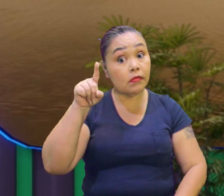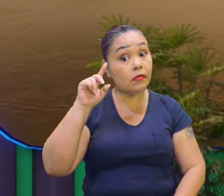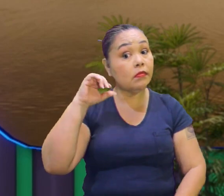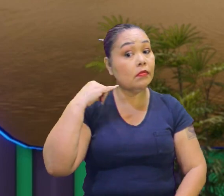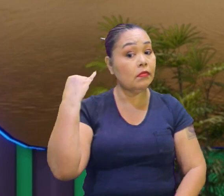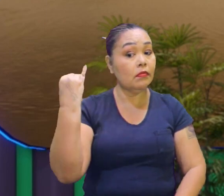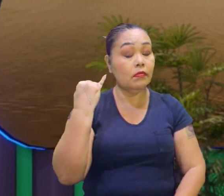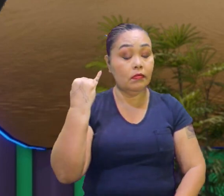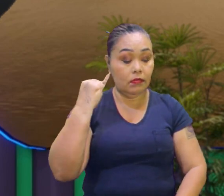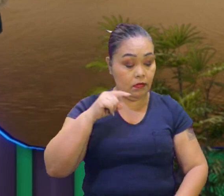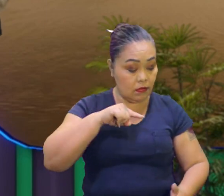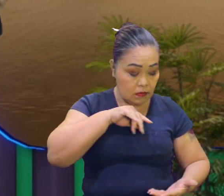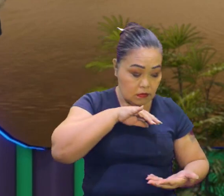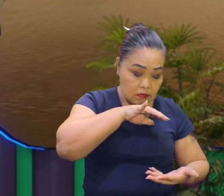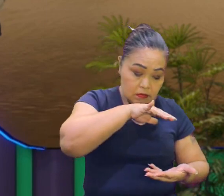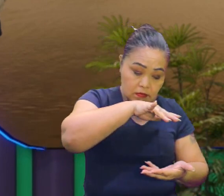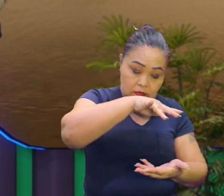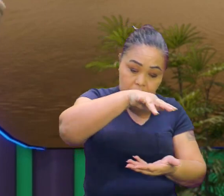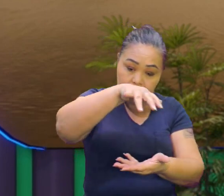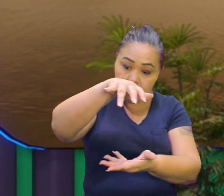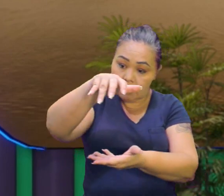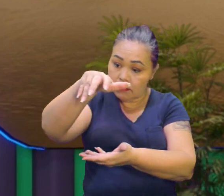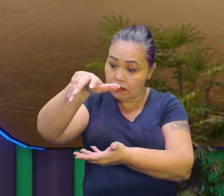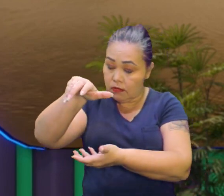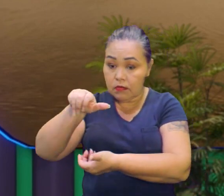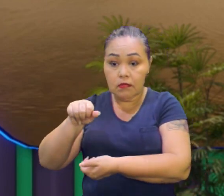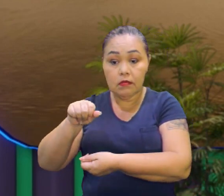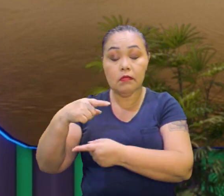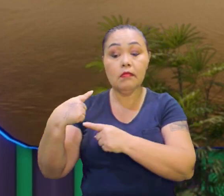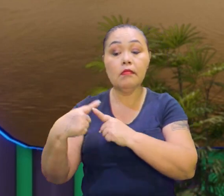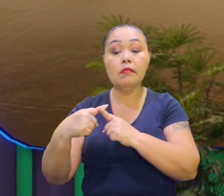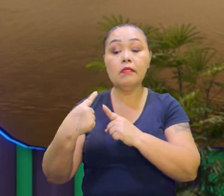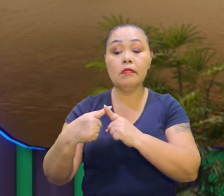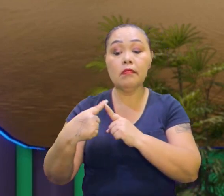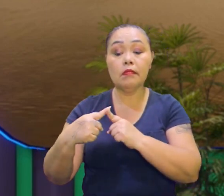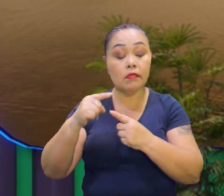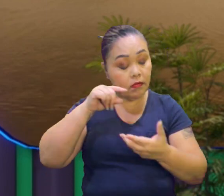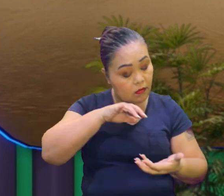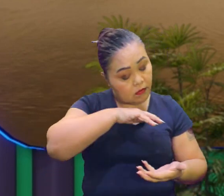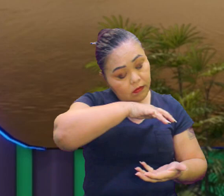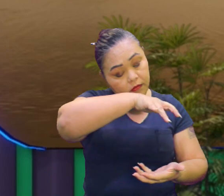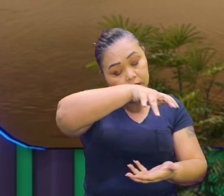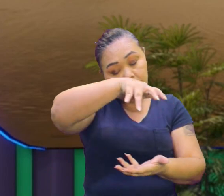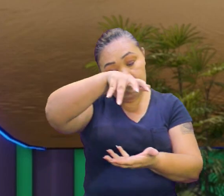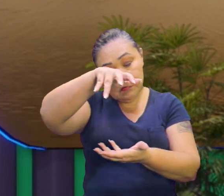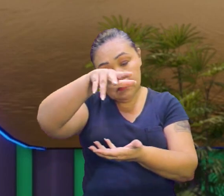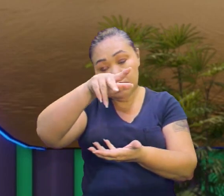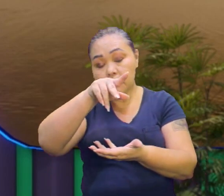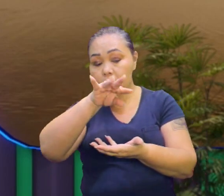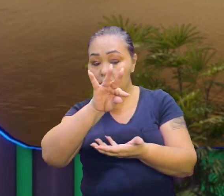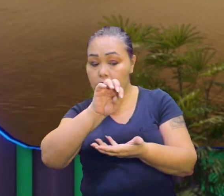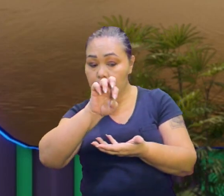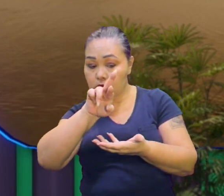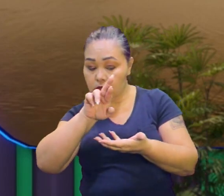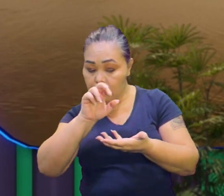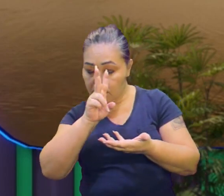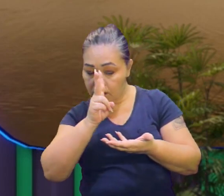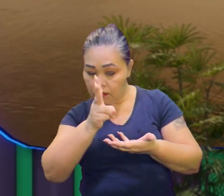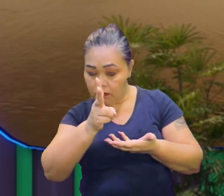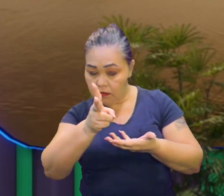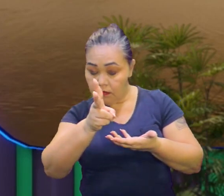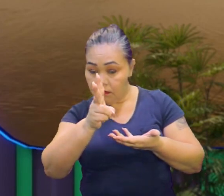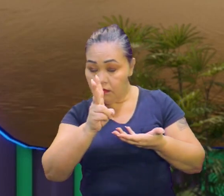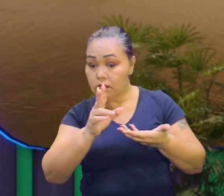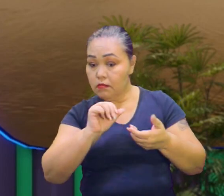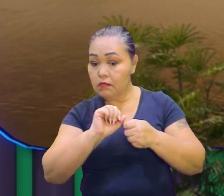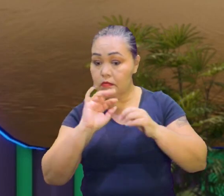para o planeta Terra. Por que, professor, para o planeta? Na verdade, o planeta Terra ele vai continuar sem a